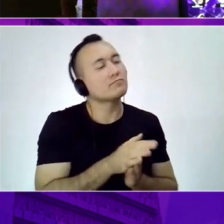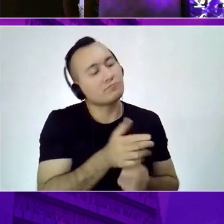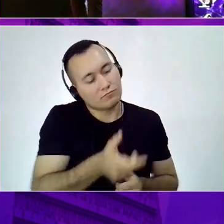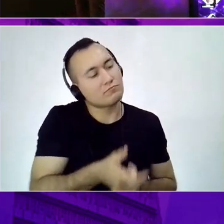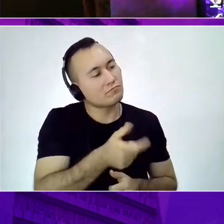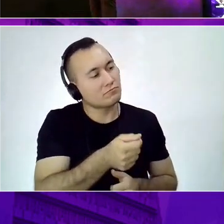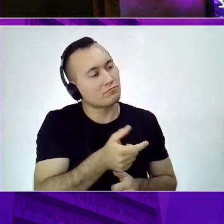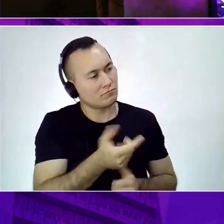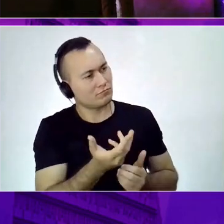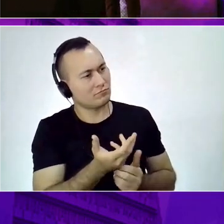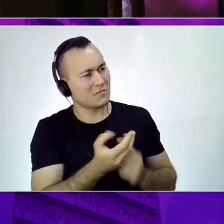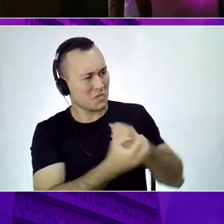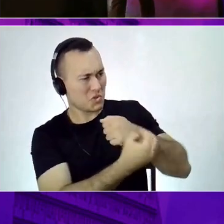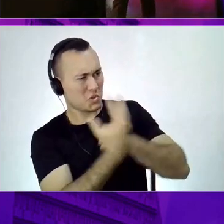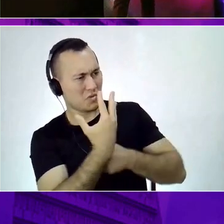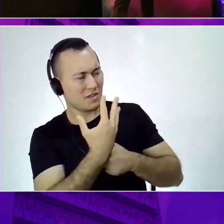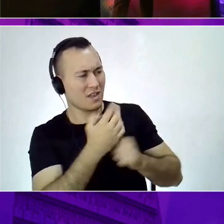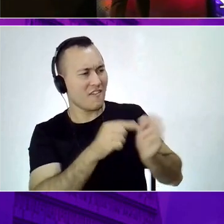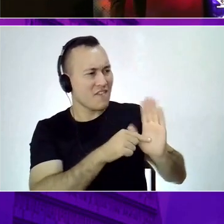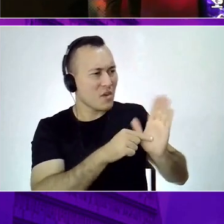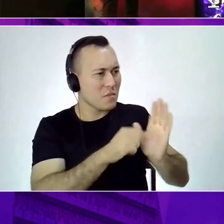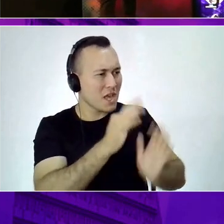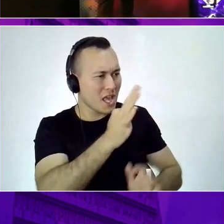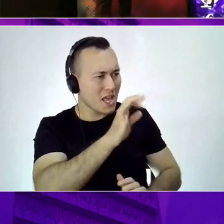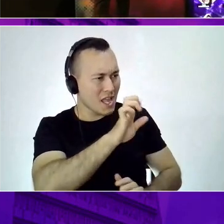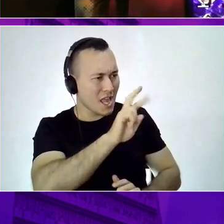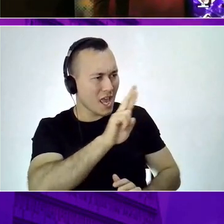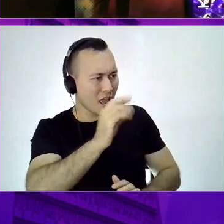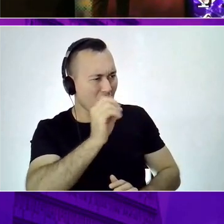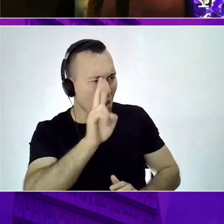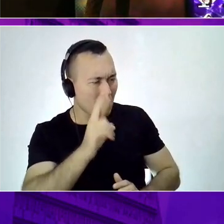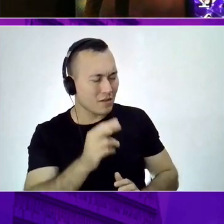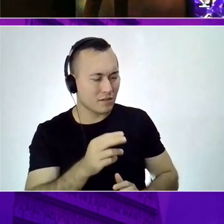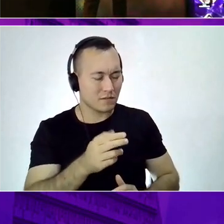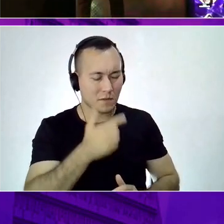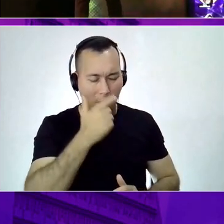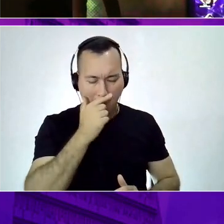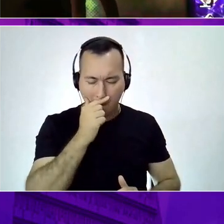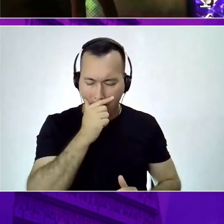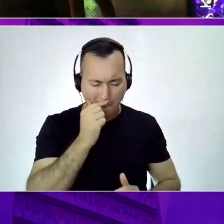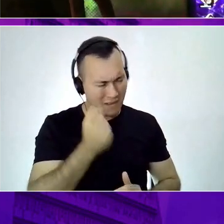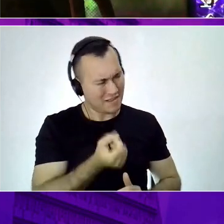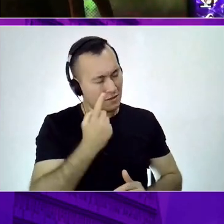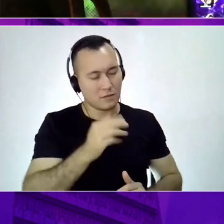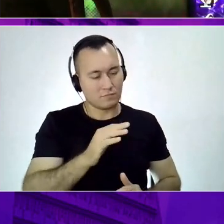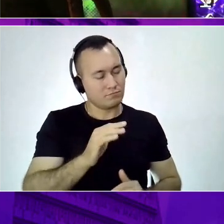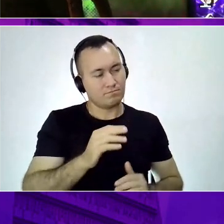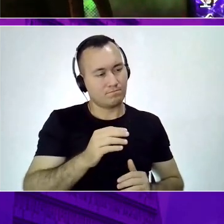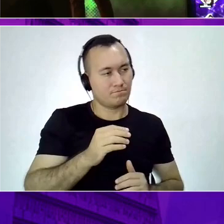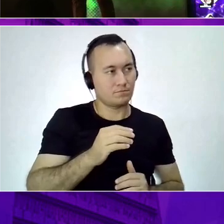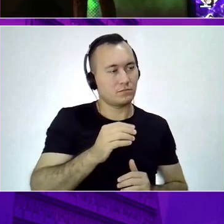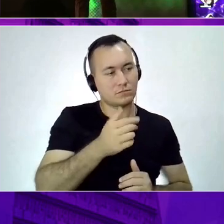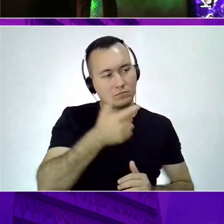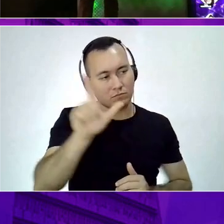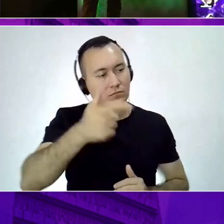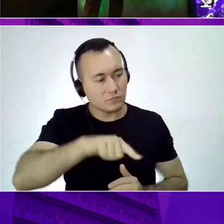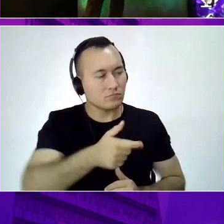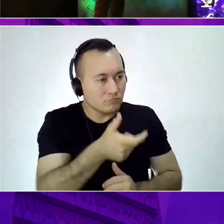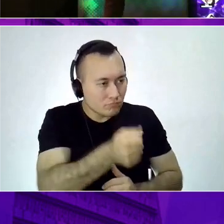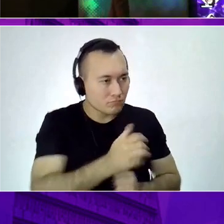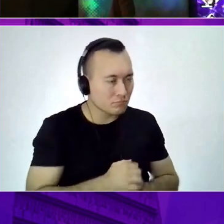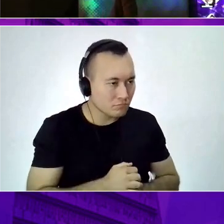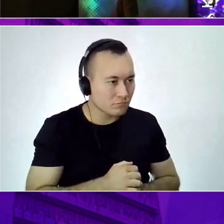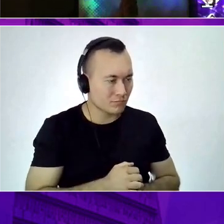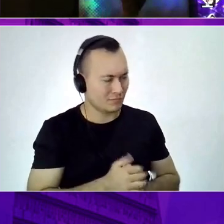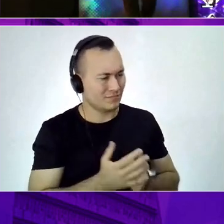mas é porque minha filha estava usando o quê? Estava usando o Spotify. Então, ele só recomendava o mesmo tipo de música que ela